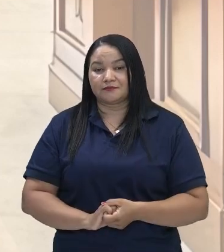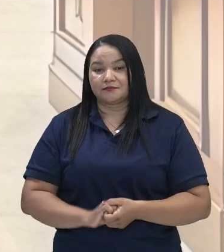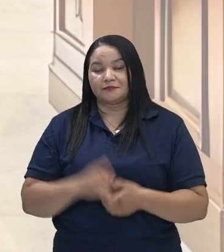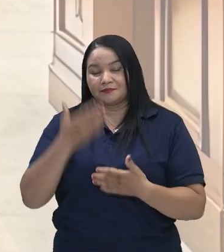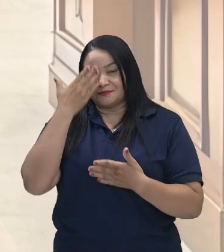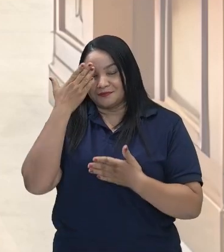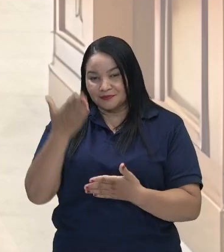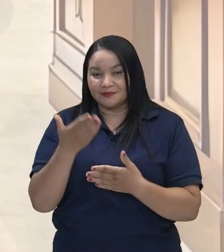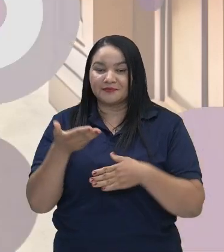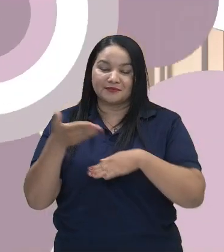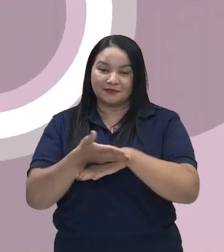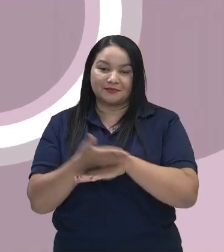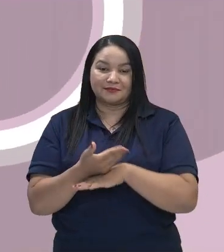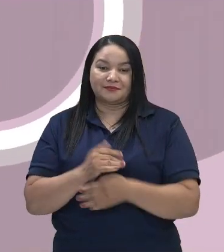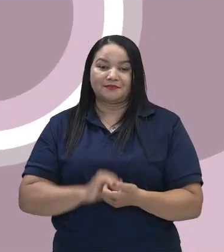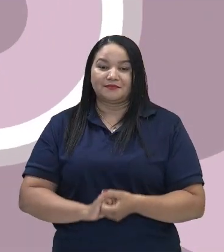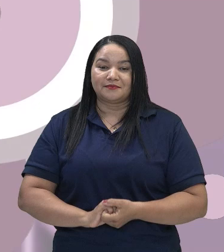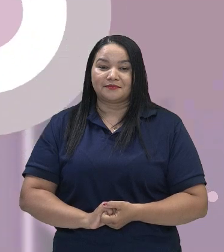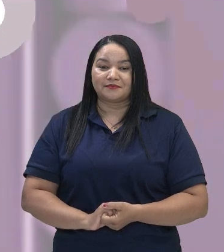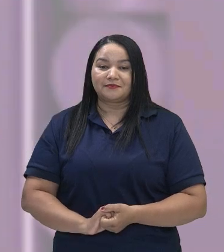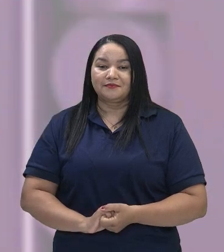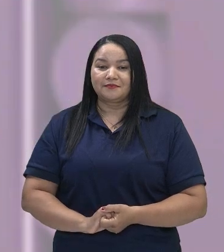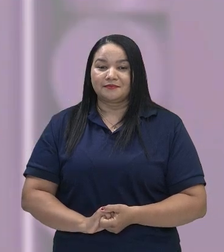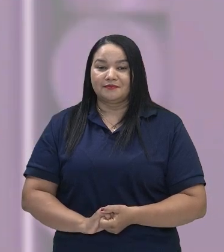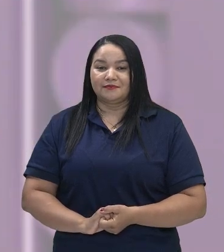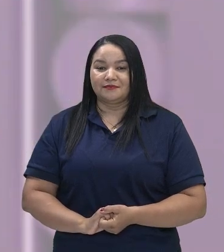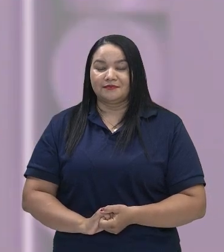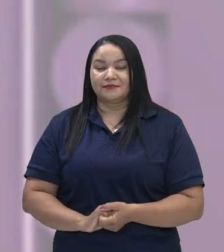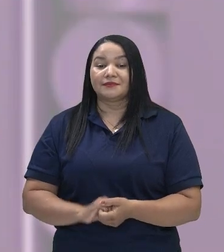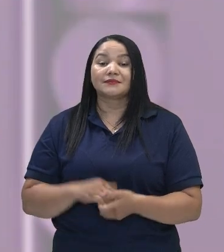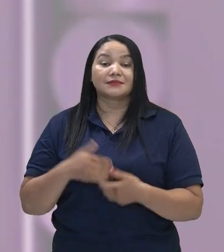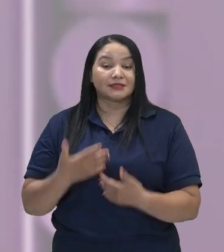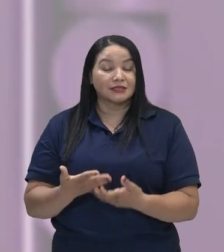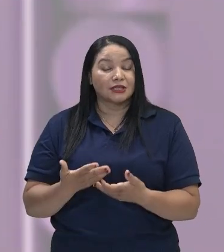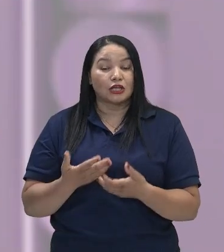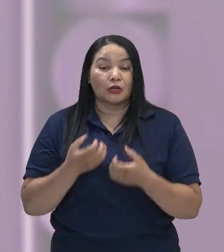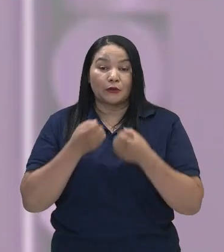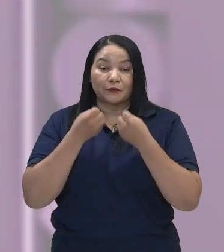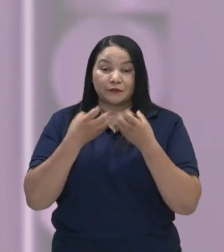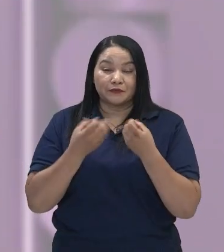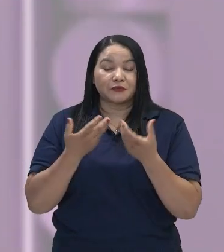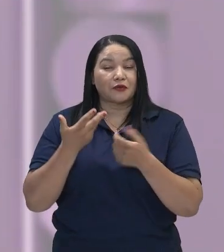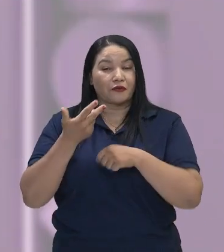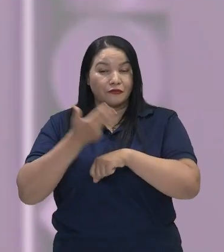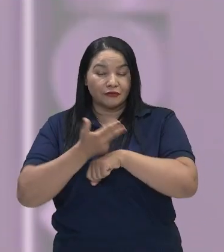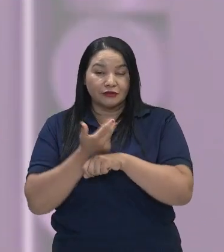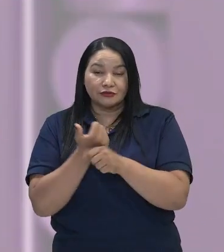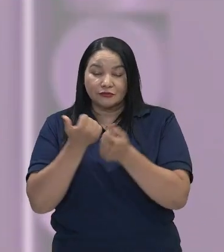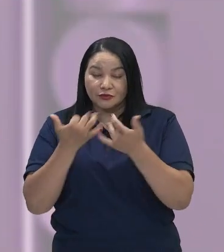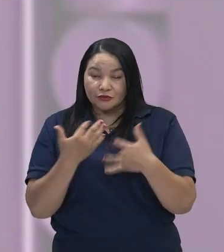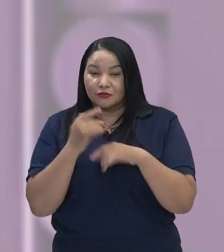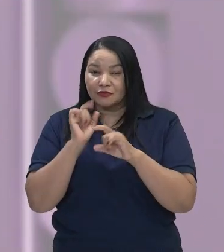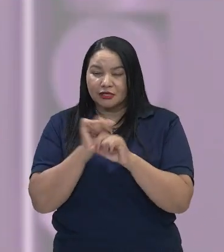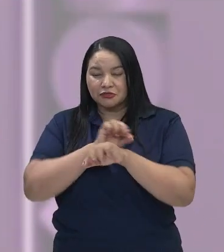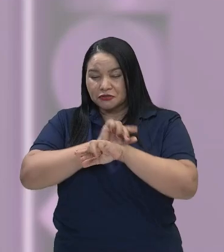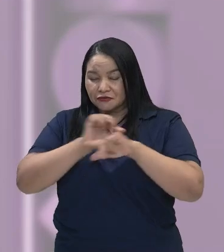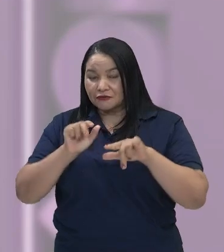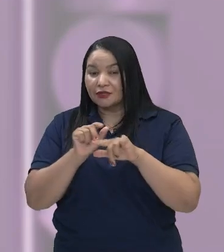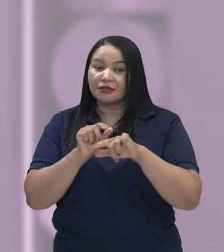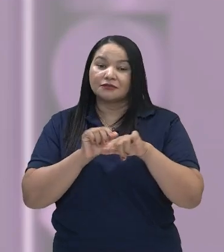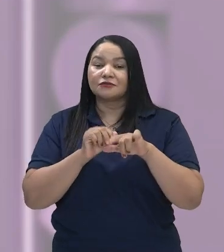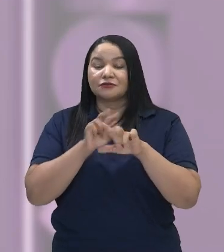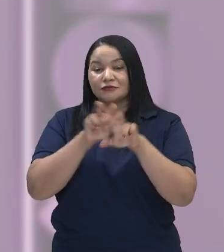uma honra estar aqui com vocês. Muito bem, meus queridos alunos. Com esses vídeos, esses momentos que nós preparamos para